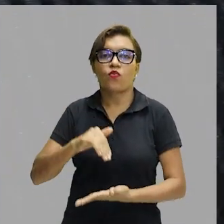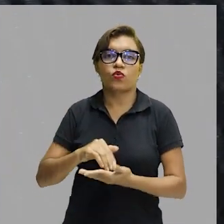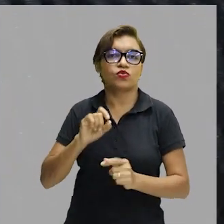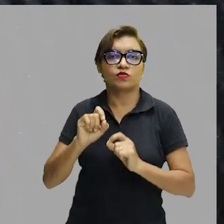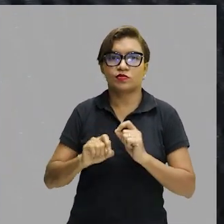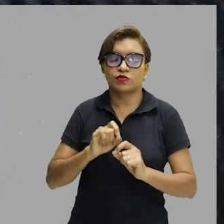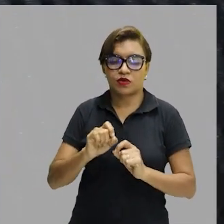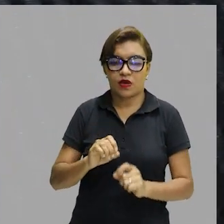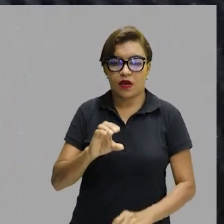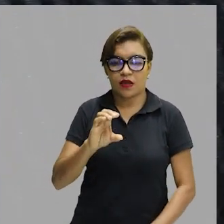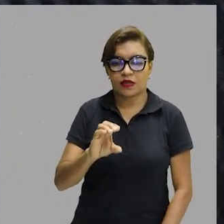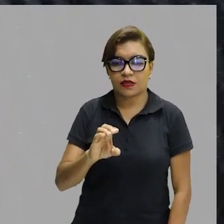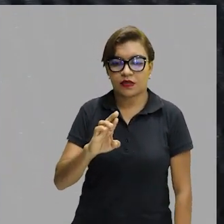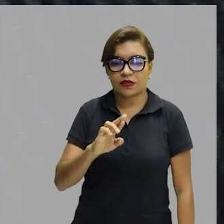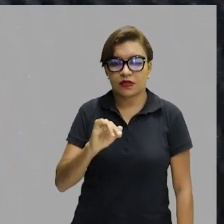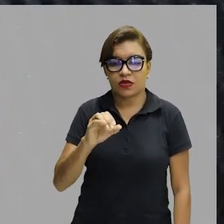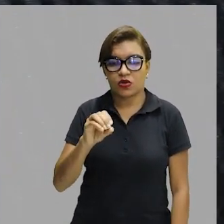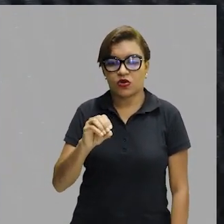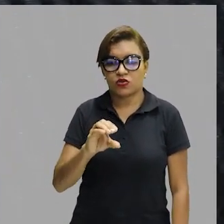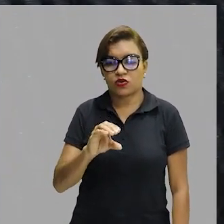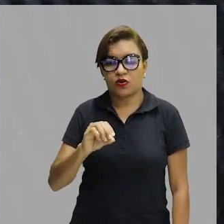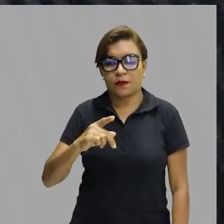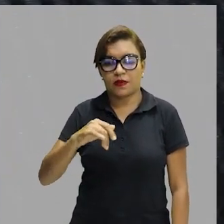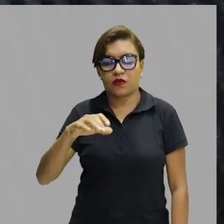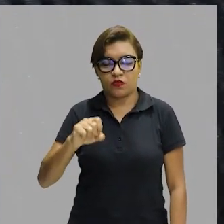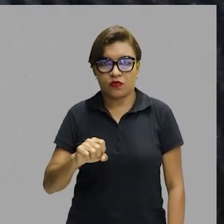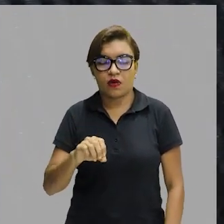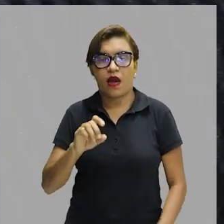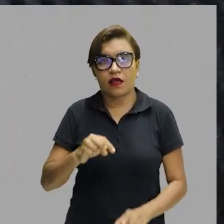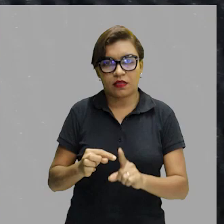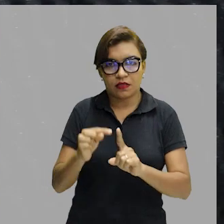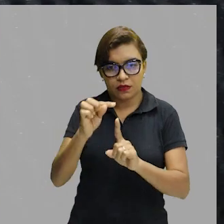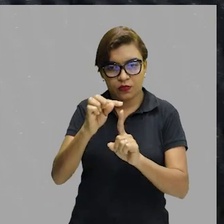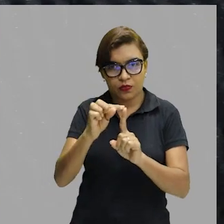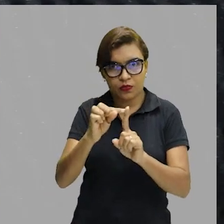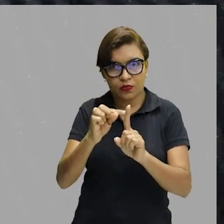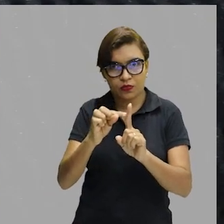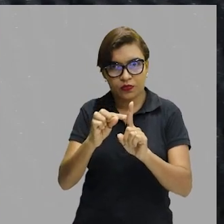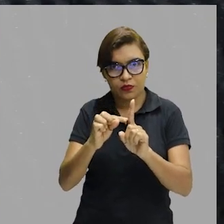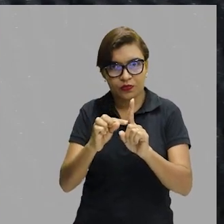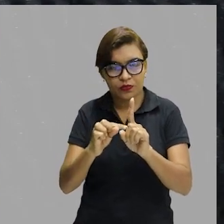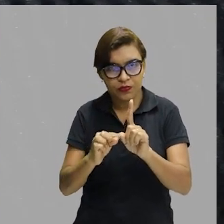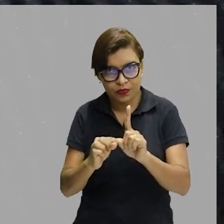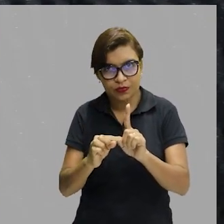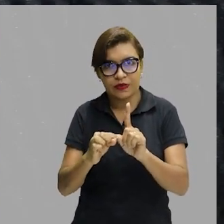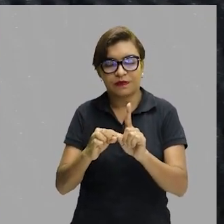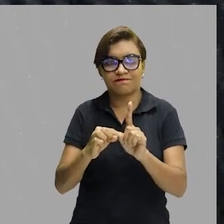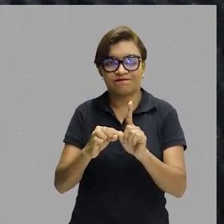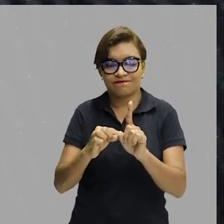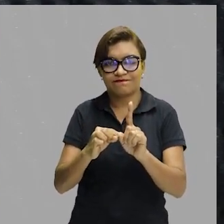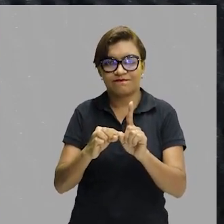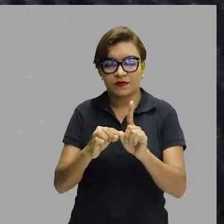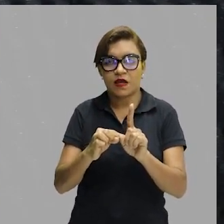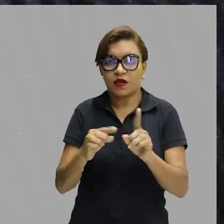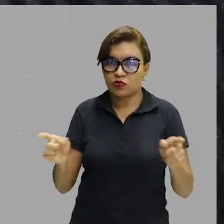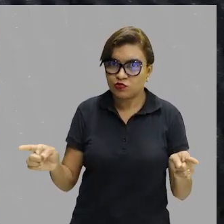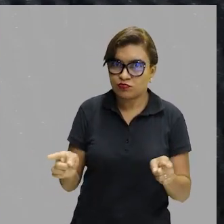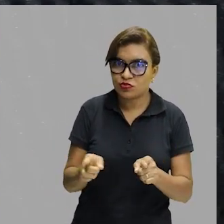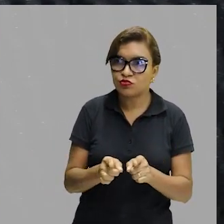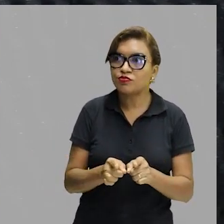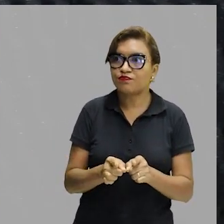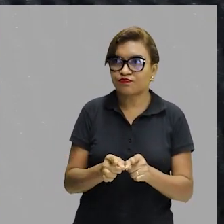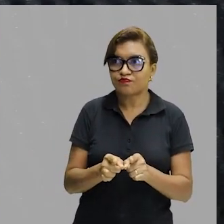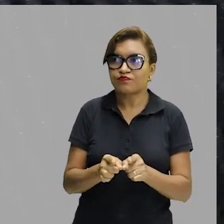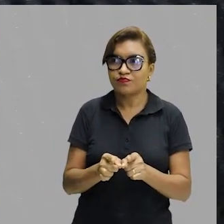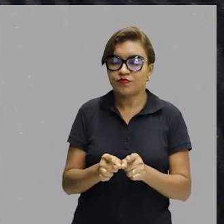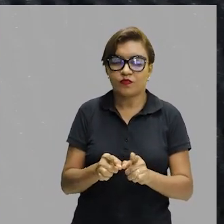efeito crioscópico, é o abaixamento da temperatura de congelamento da solução, que aparece